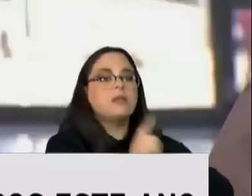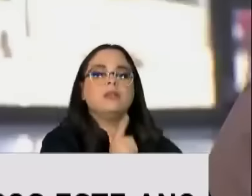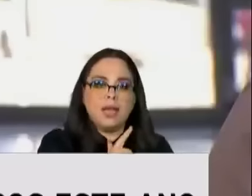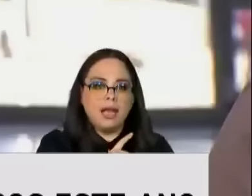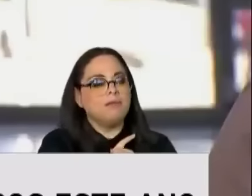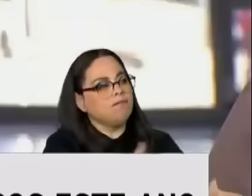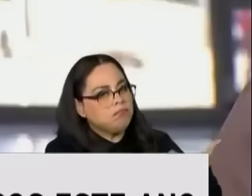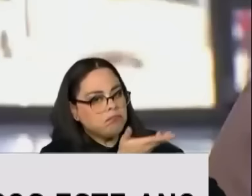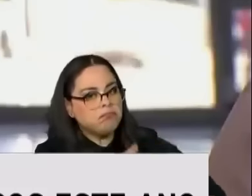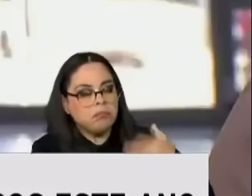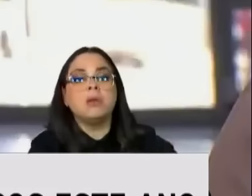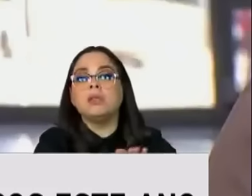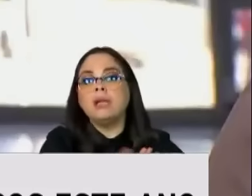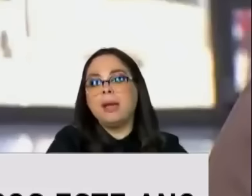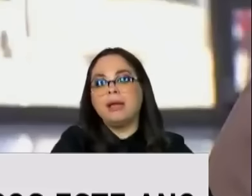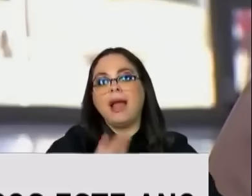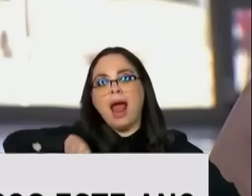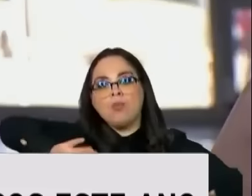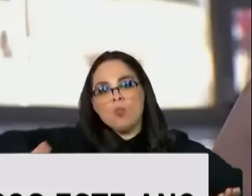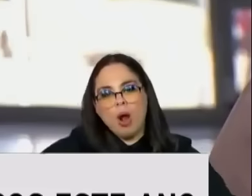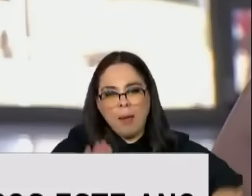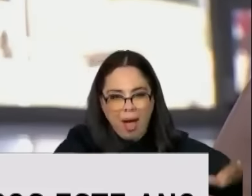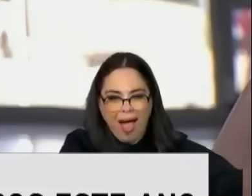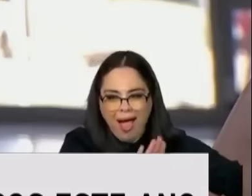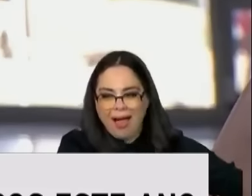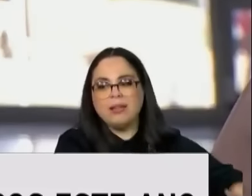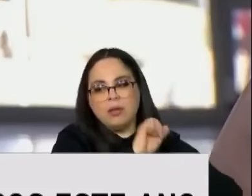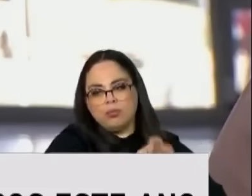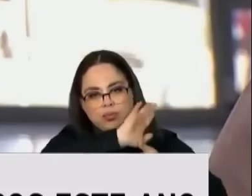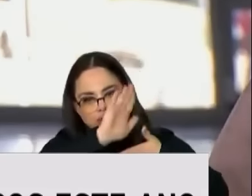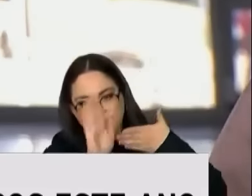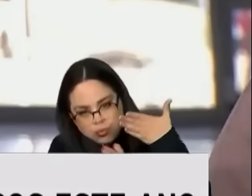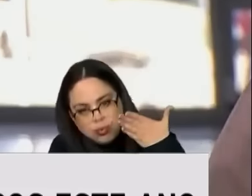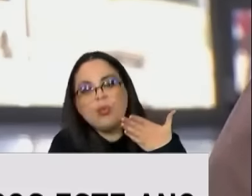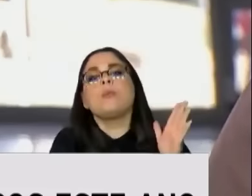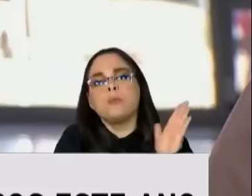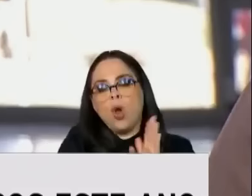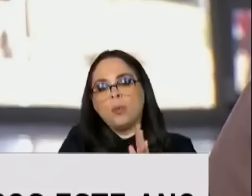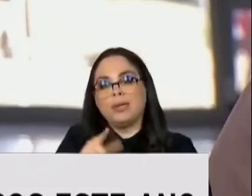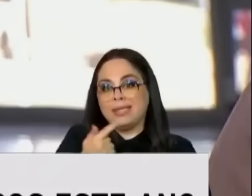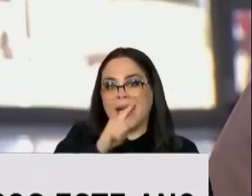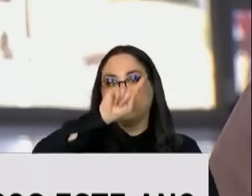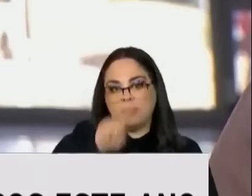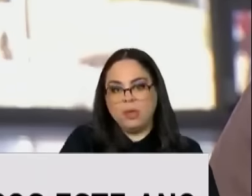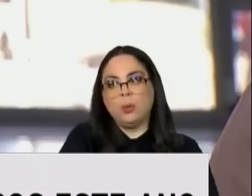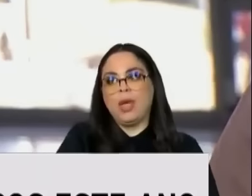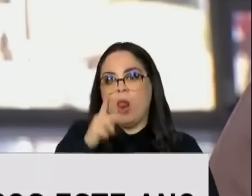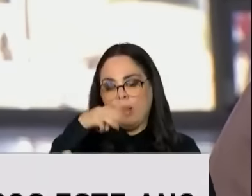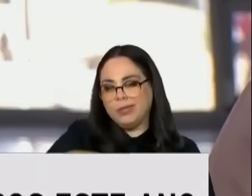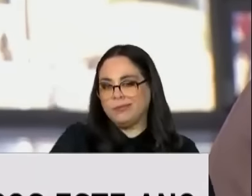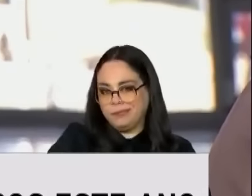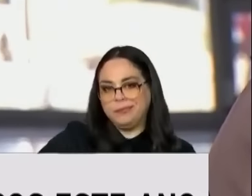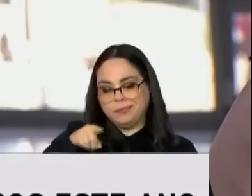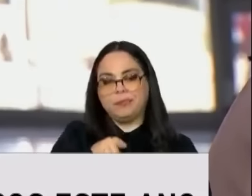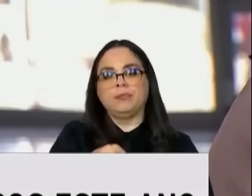de Moraes, que acompanham a celebração por lá. A abertura das arquibancadas para o público começou bastante cedo, né? Por volta ali